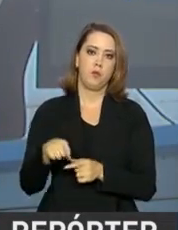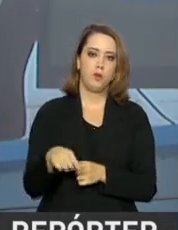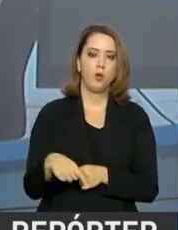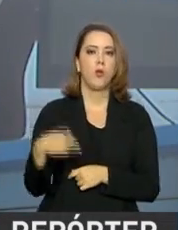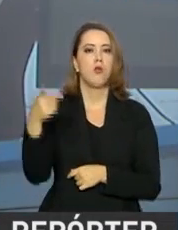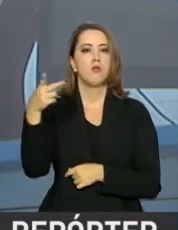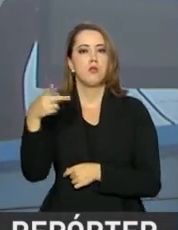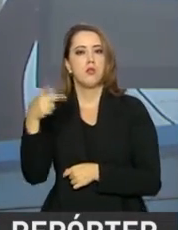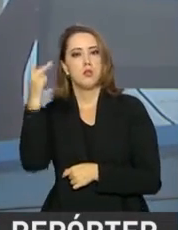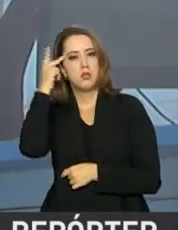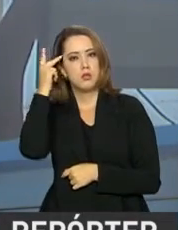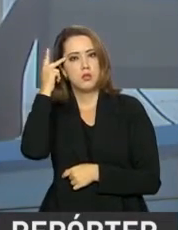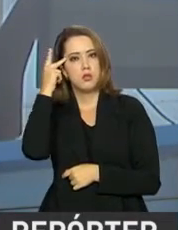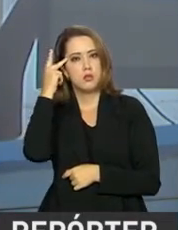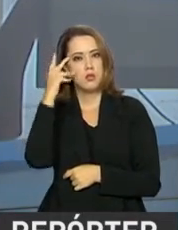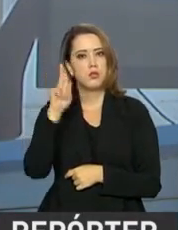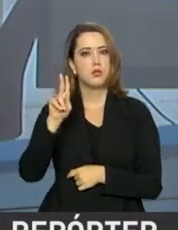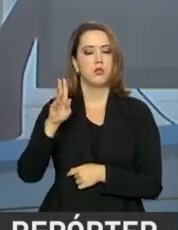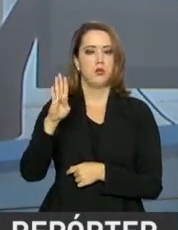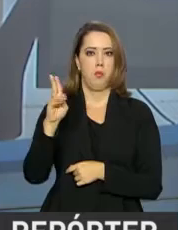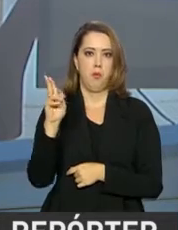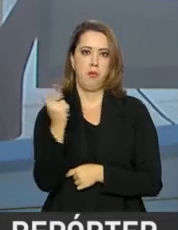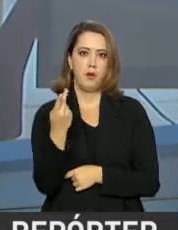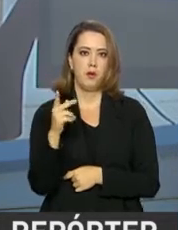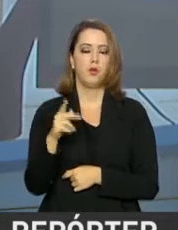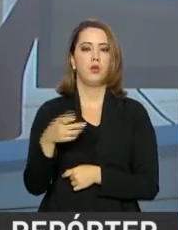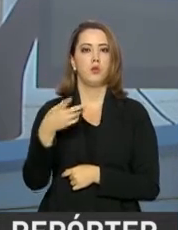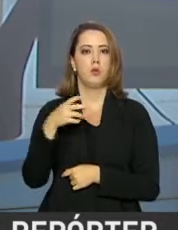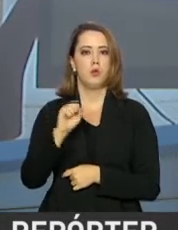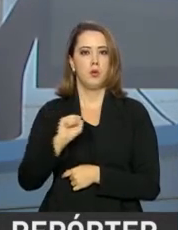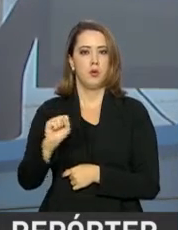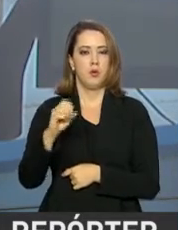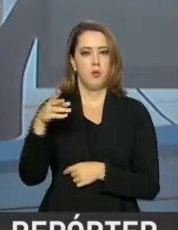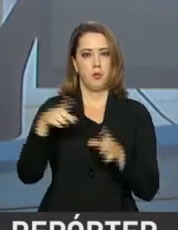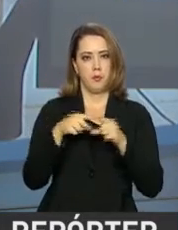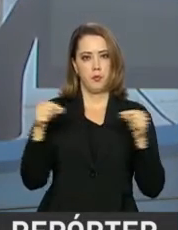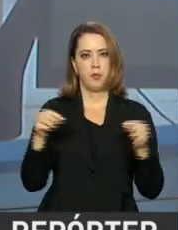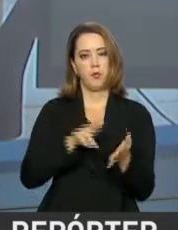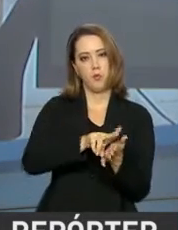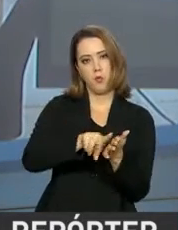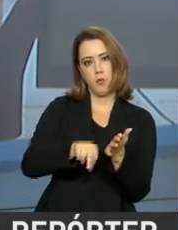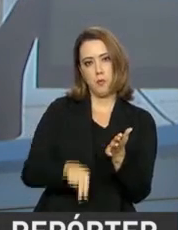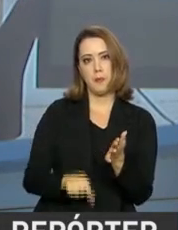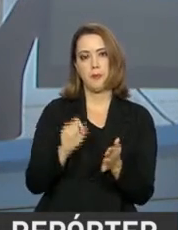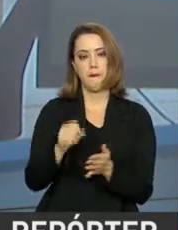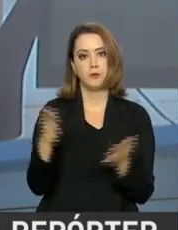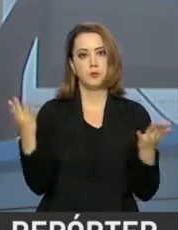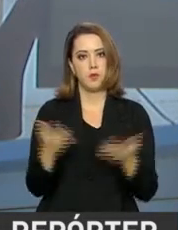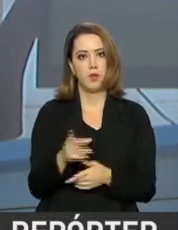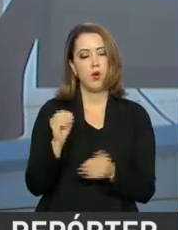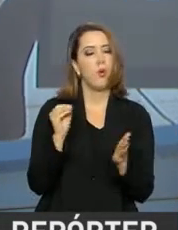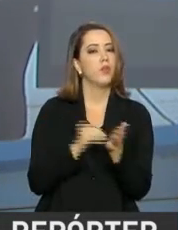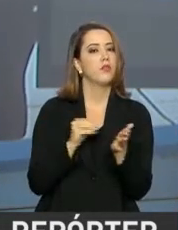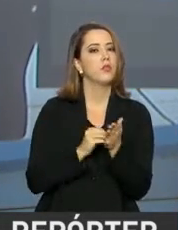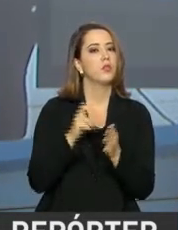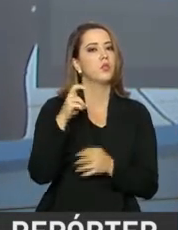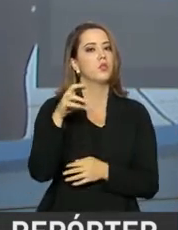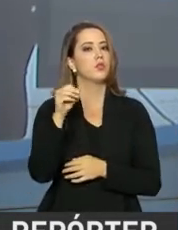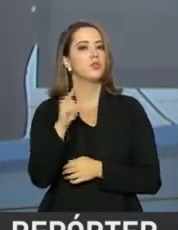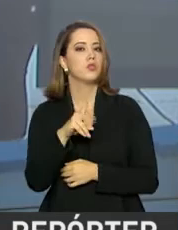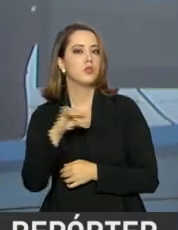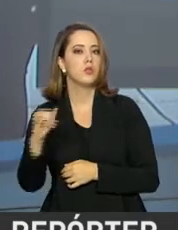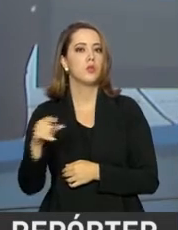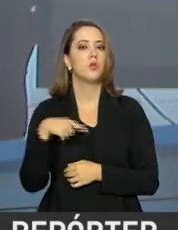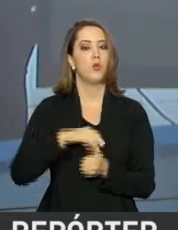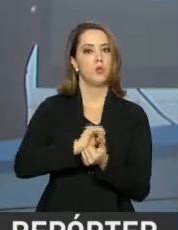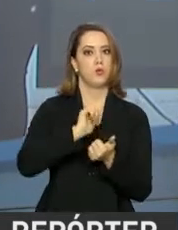Paulo, Belo Horizonte, Salvador, Brasília e Manaus. Lembrando que agora faltam menos de 50 dias